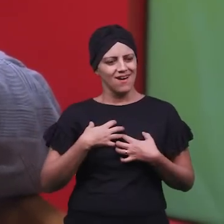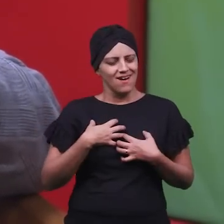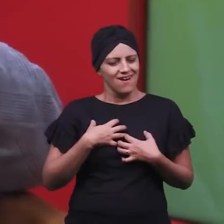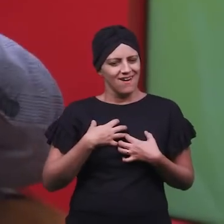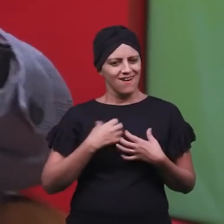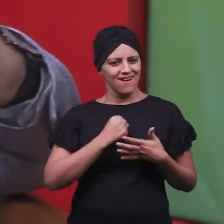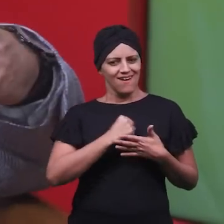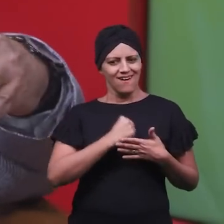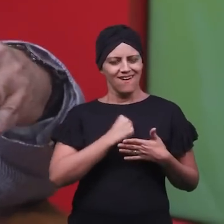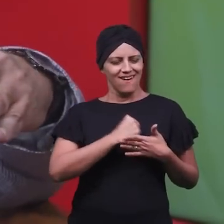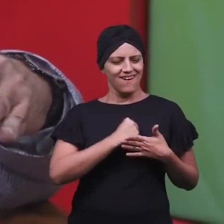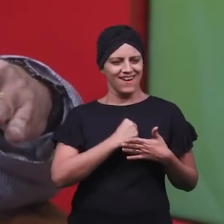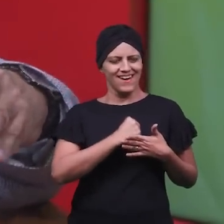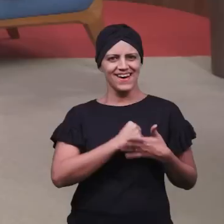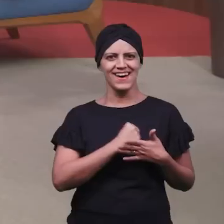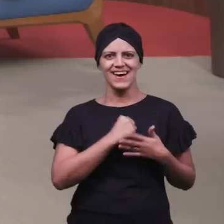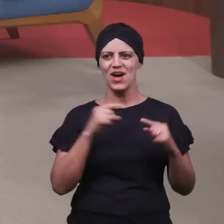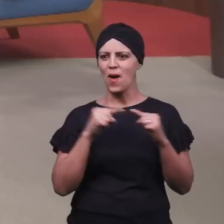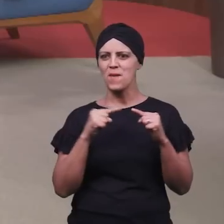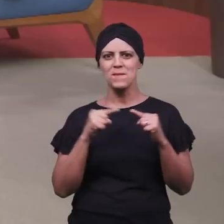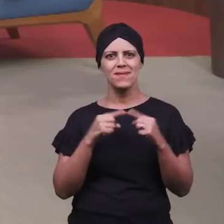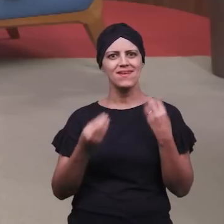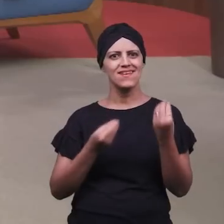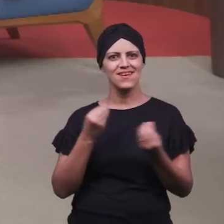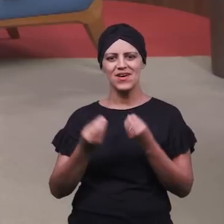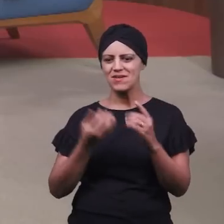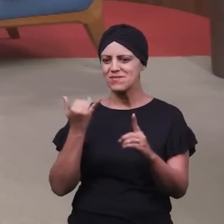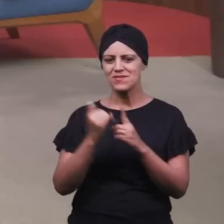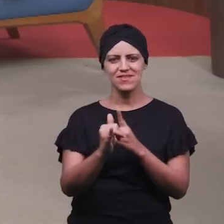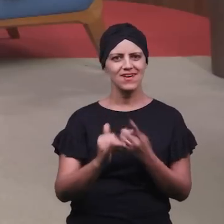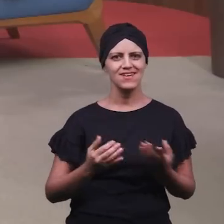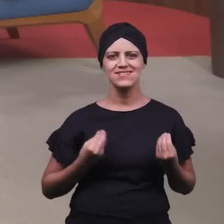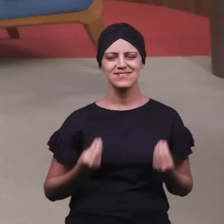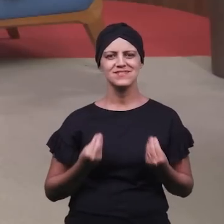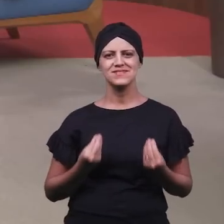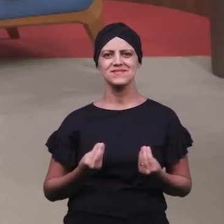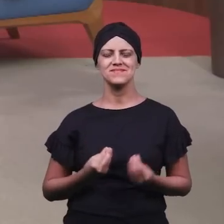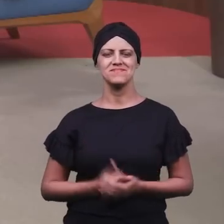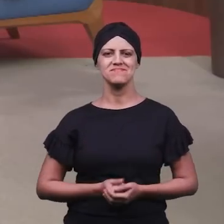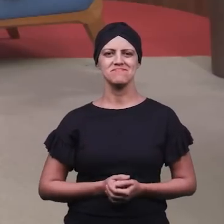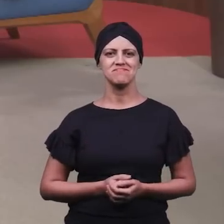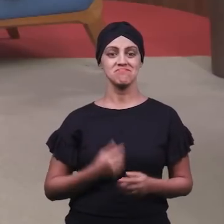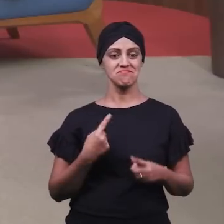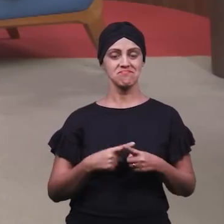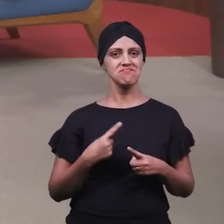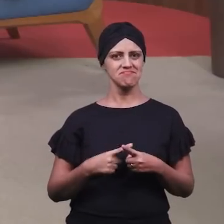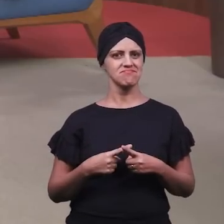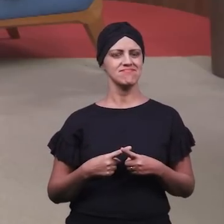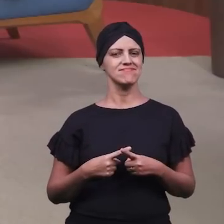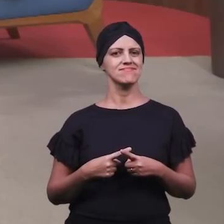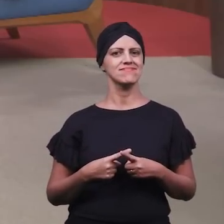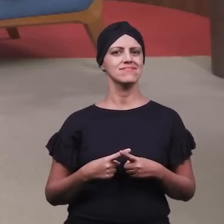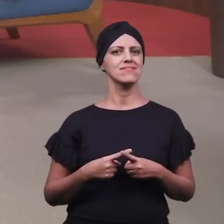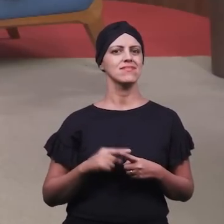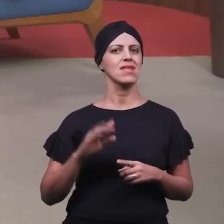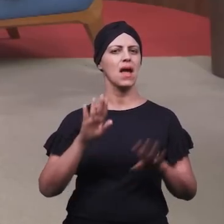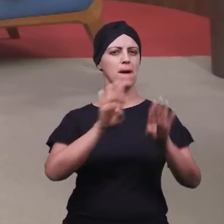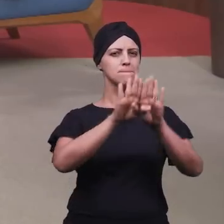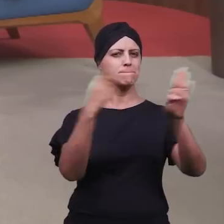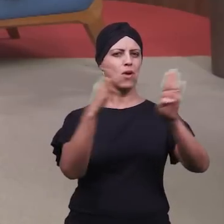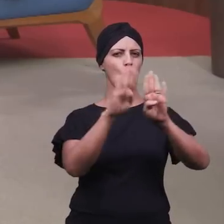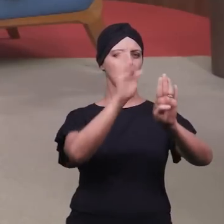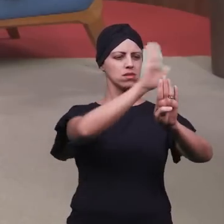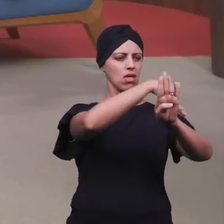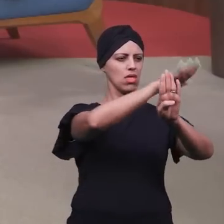como diz, vibrando, sabe, Josias? Não, mas com esse aspecto, com aquilo que é profético, entendeu? Porque, veja bem, lá fora